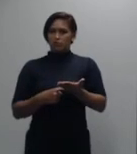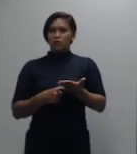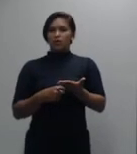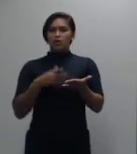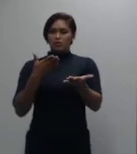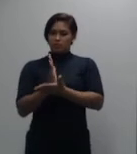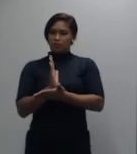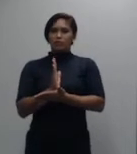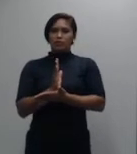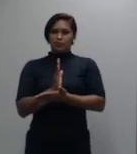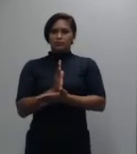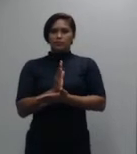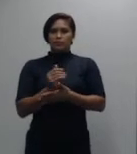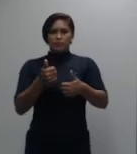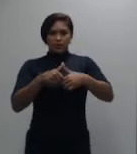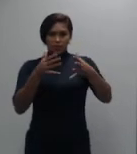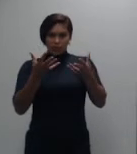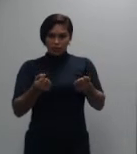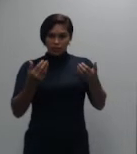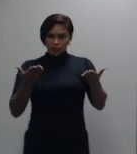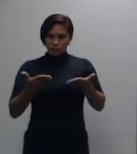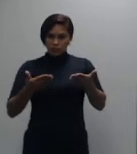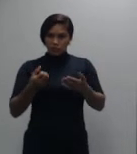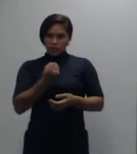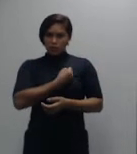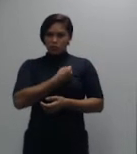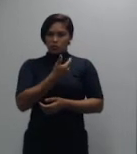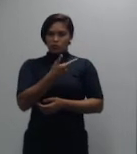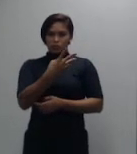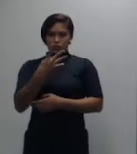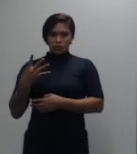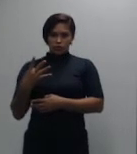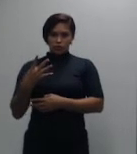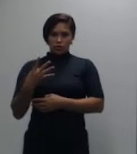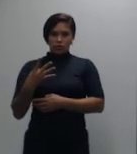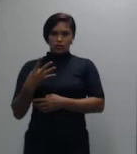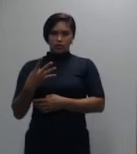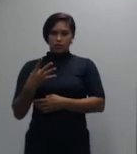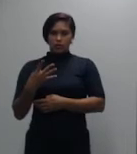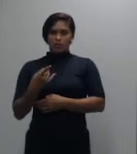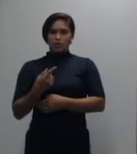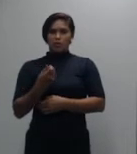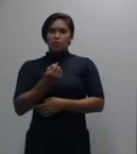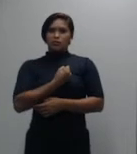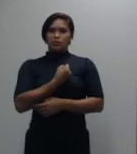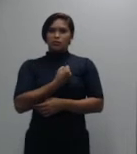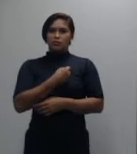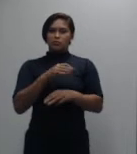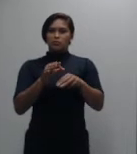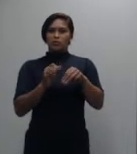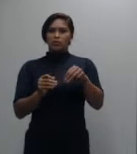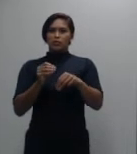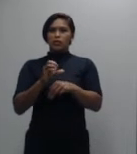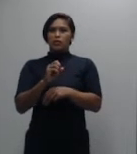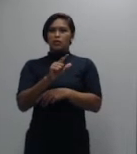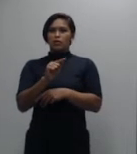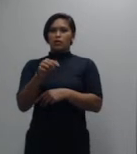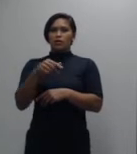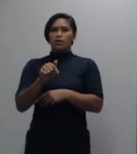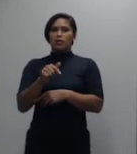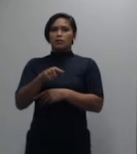aprovado Então vamos agora o número 24 que é o número ministrou hpn